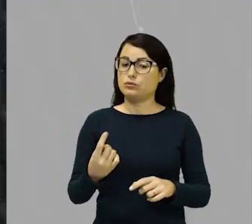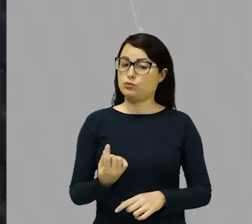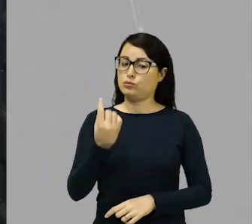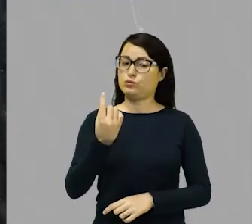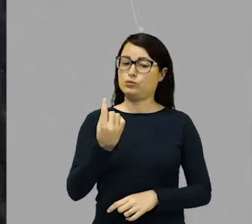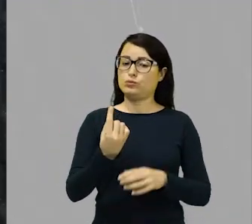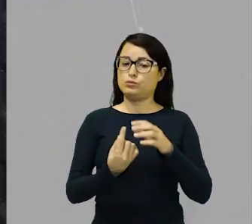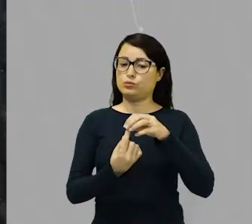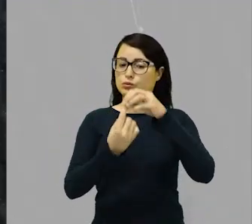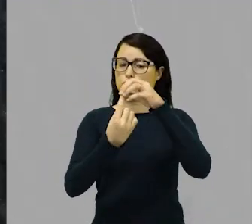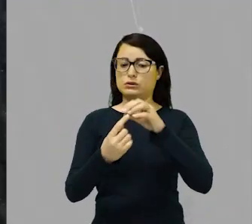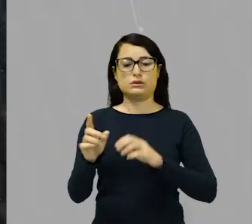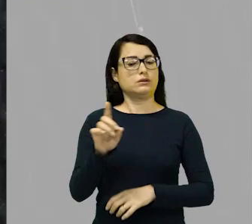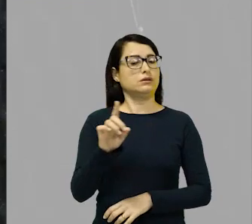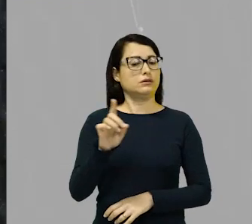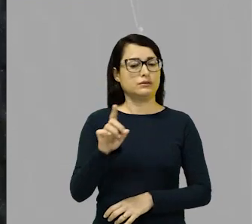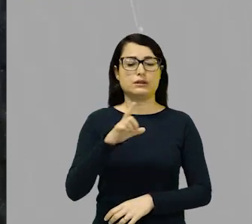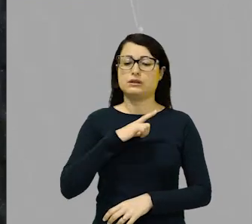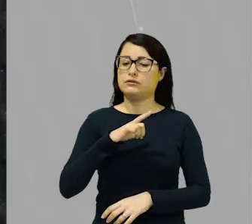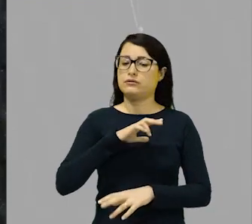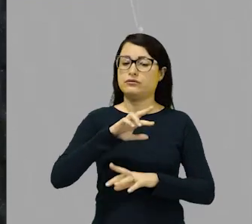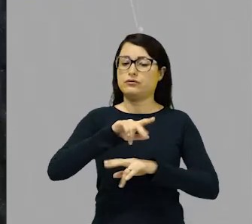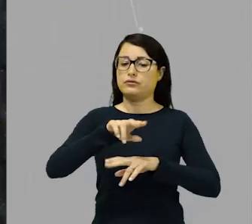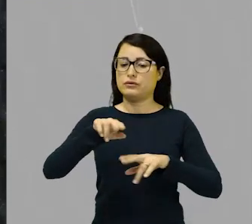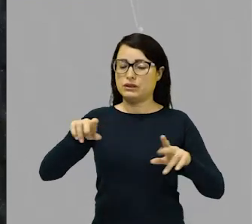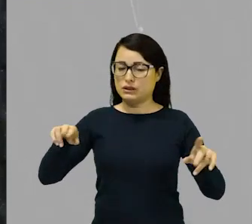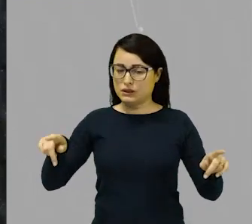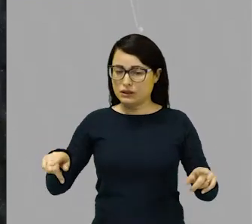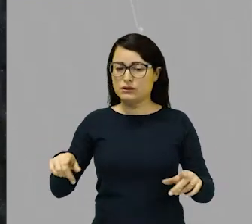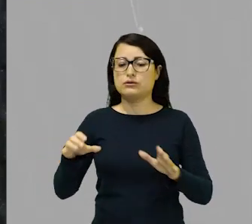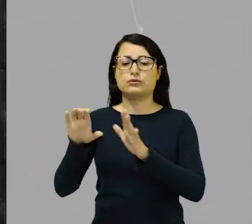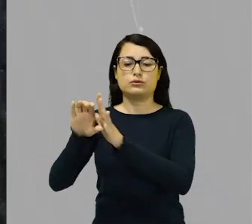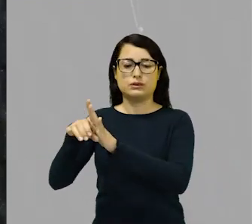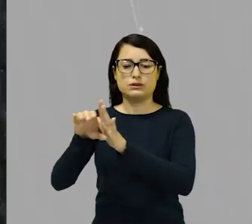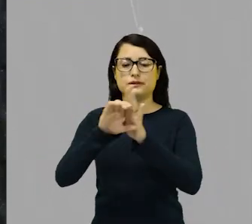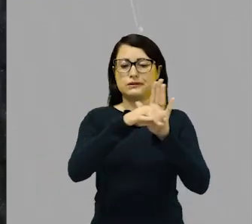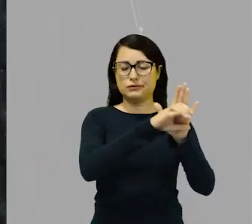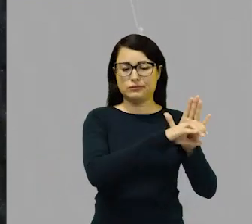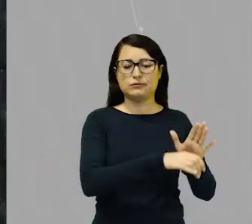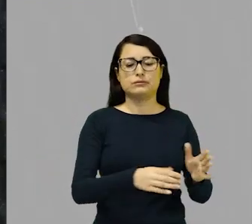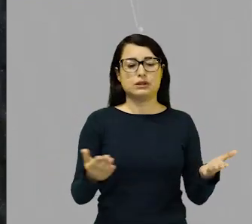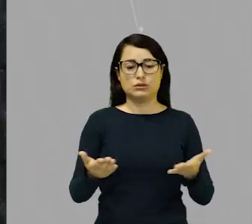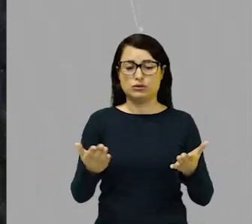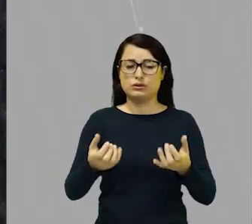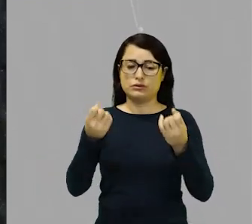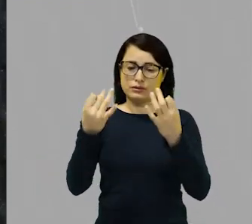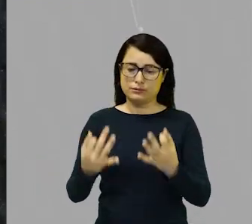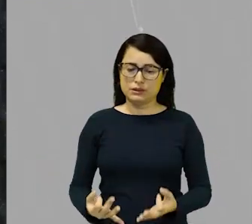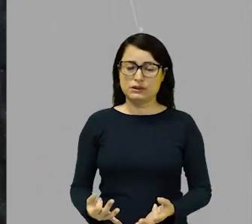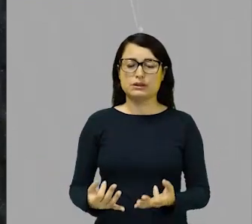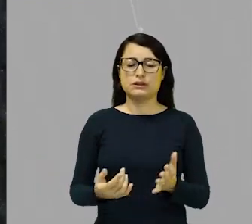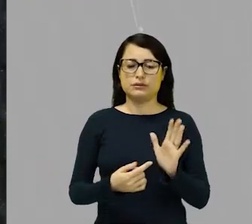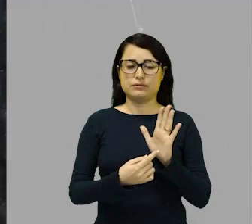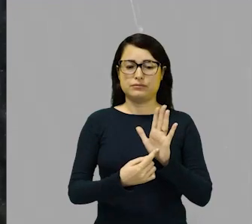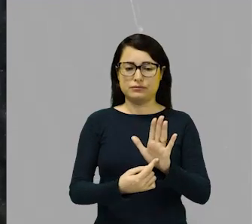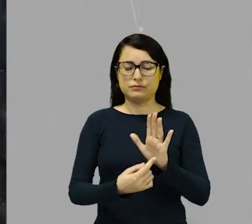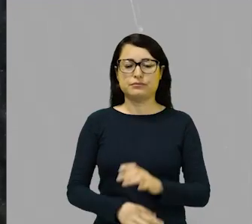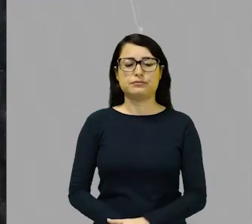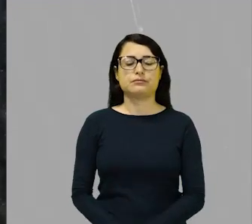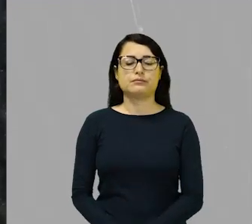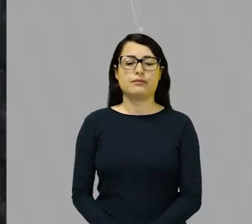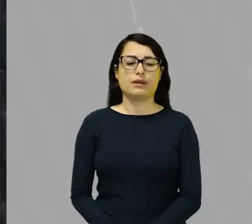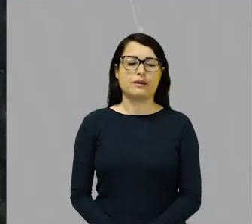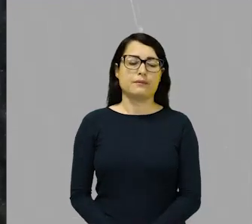não é o único sentido que a palavra tem, mas é o que a gente vai trabalhar na aula de hoje. Fechado? Então vamos lá, vamos começar a